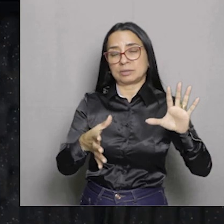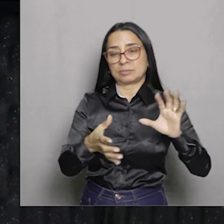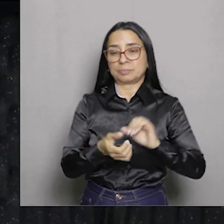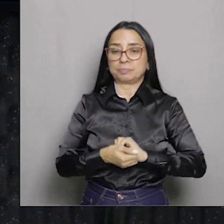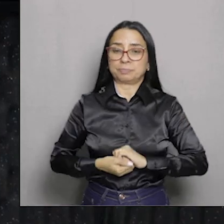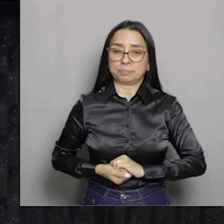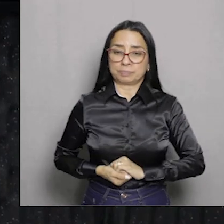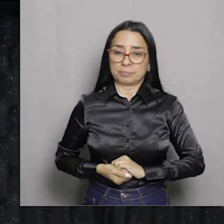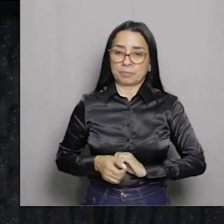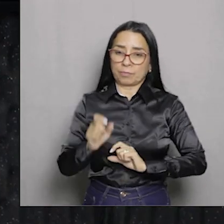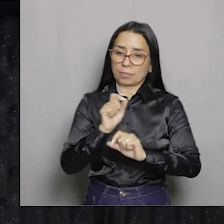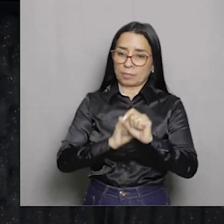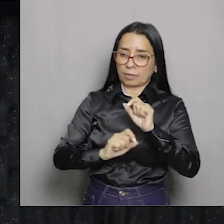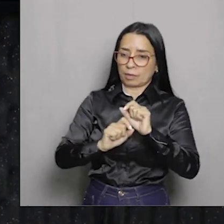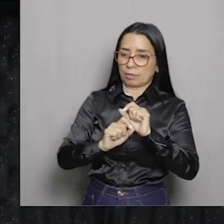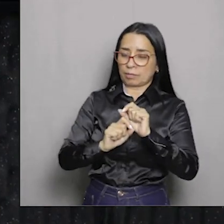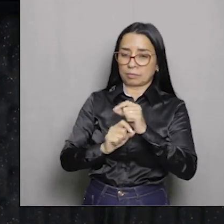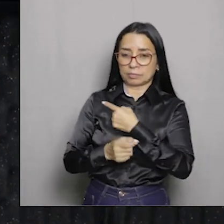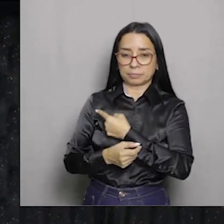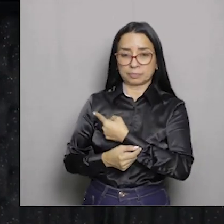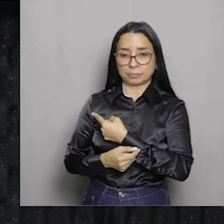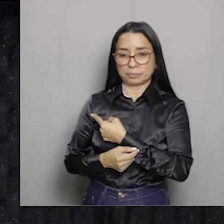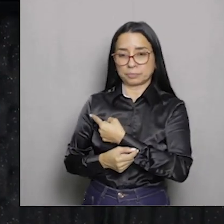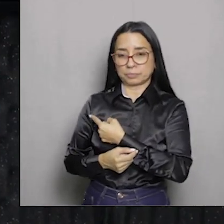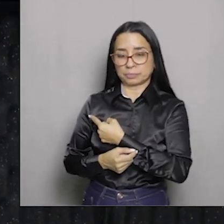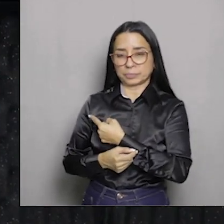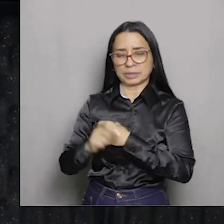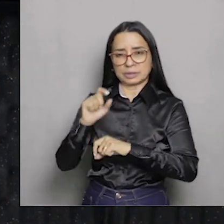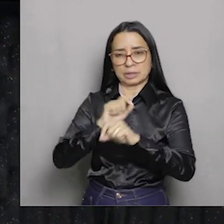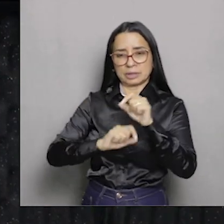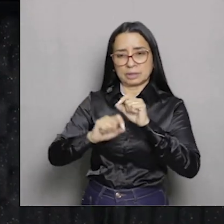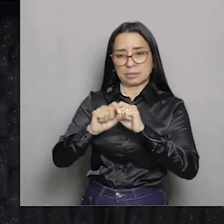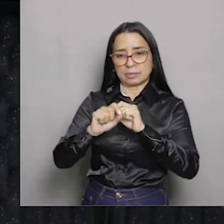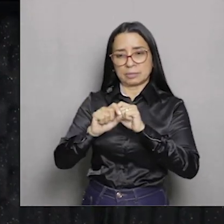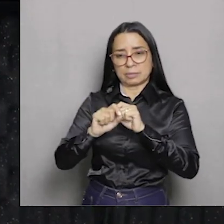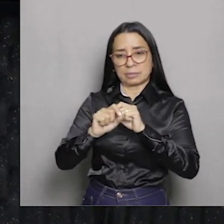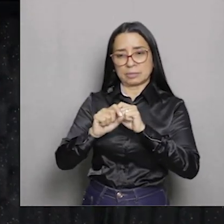redução de conflitos entre escravos e senhores. Isso